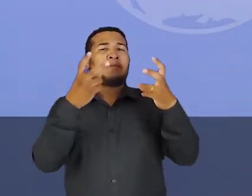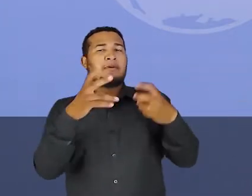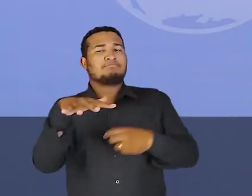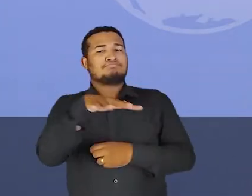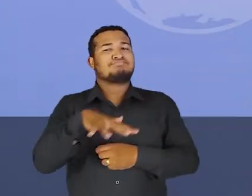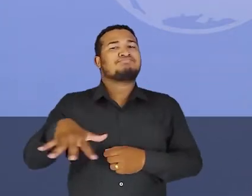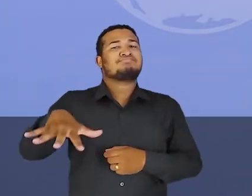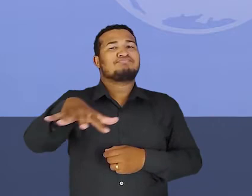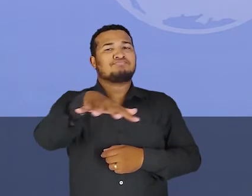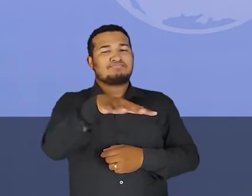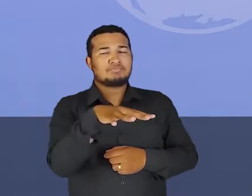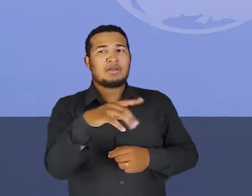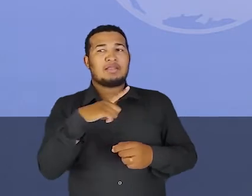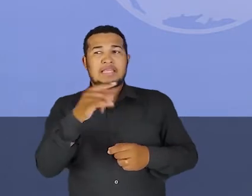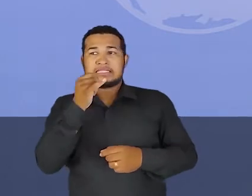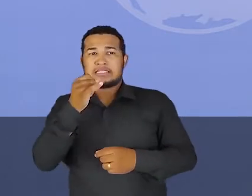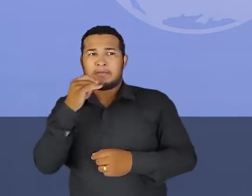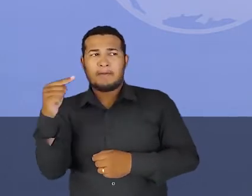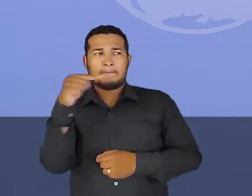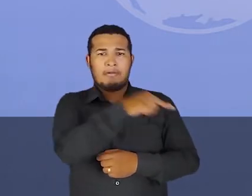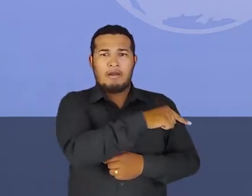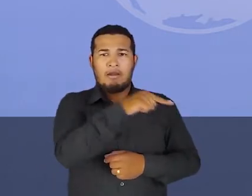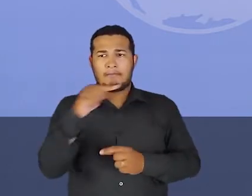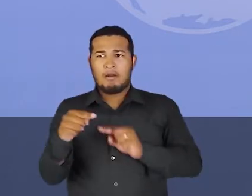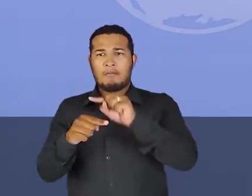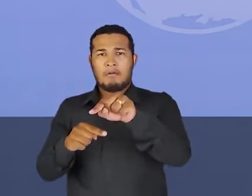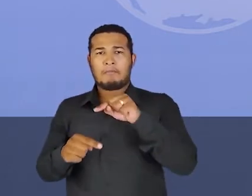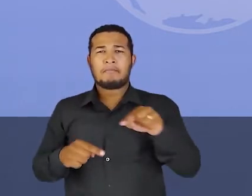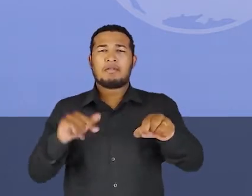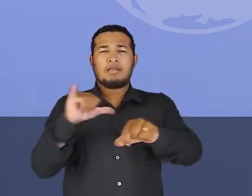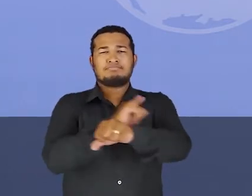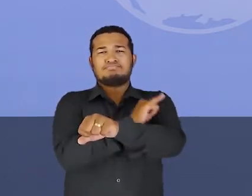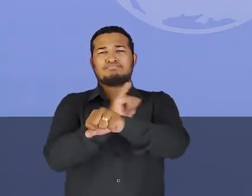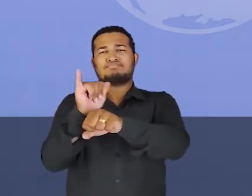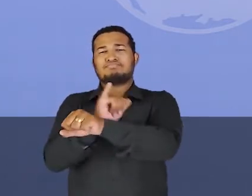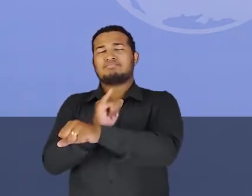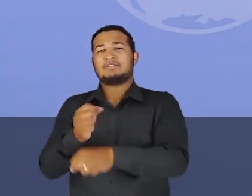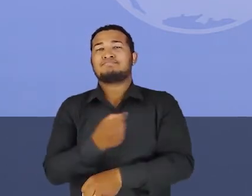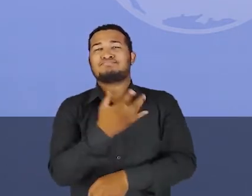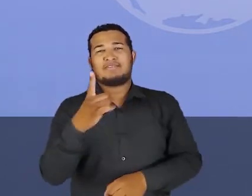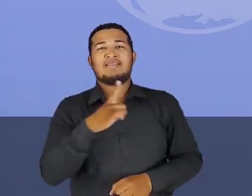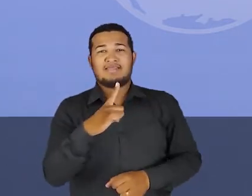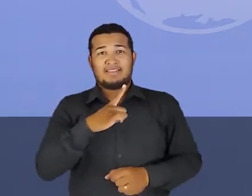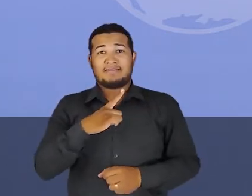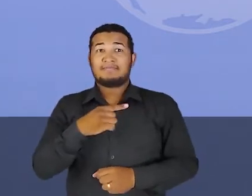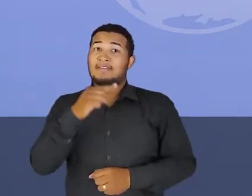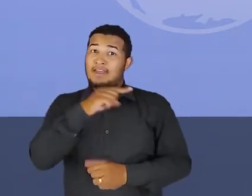cenário, tem ataque, defesa, transição, então são muitas situações que envolvem esse jogo e